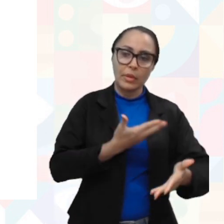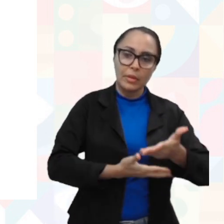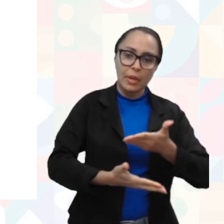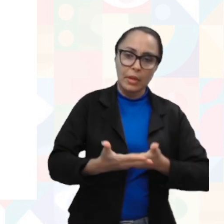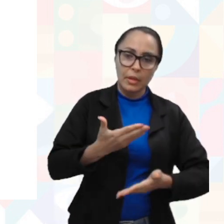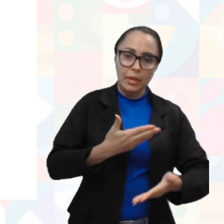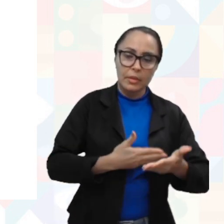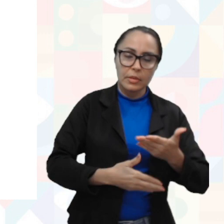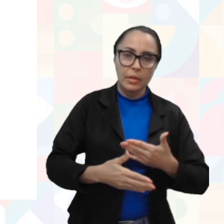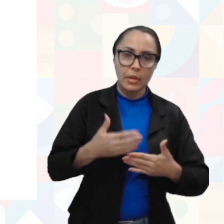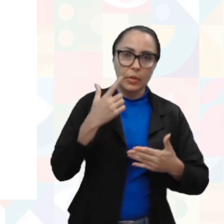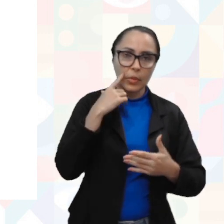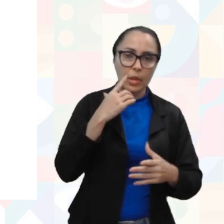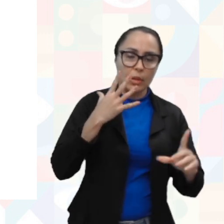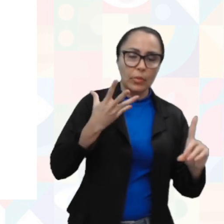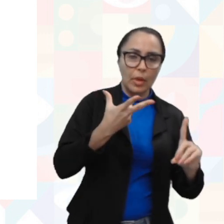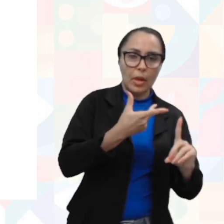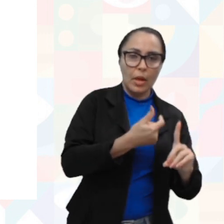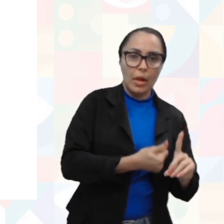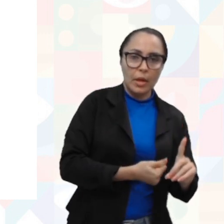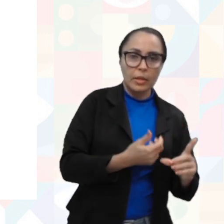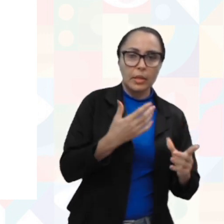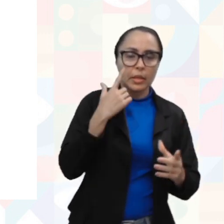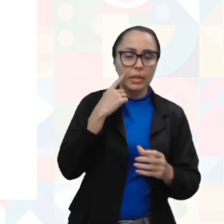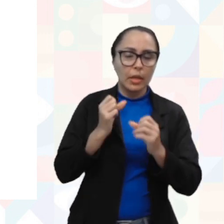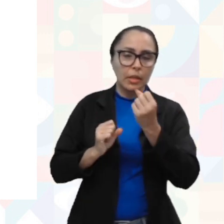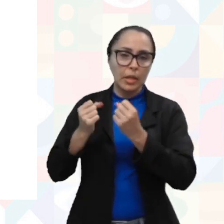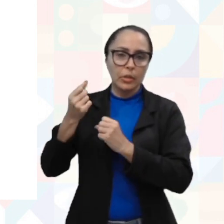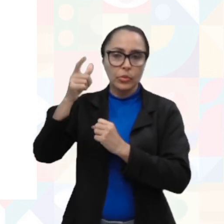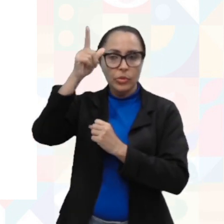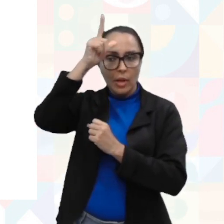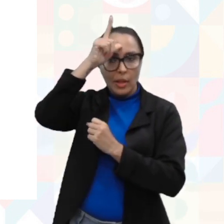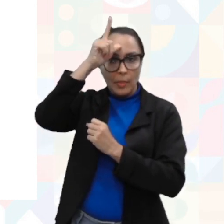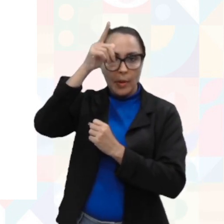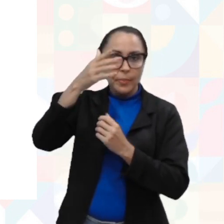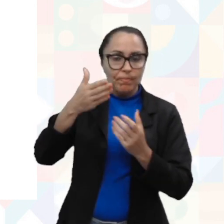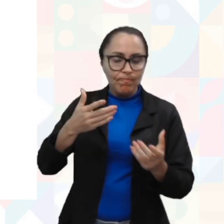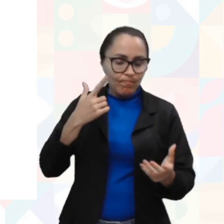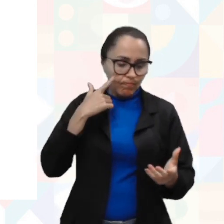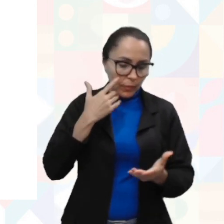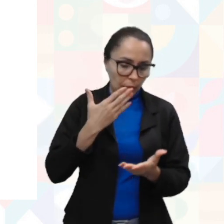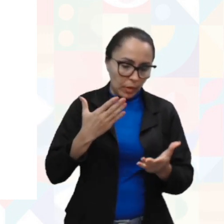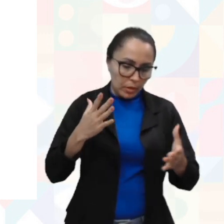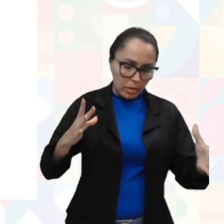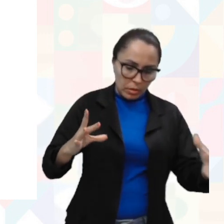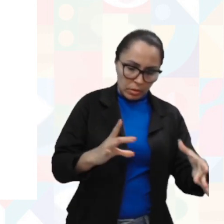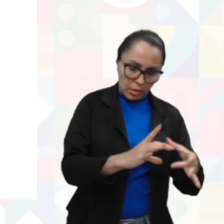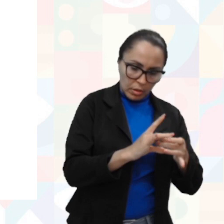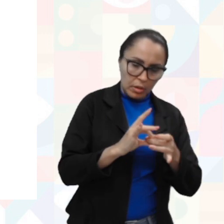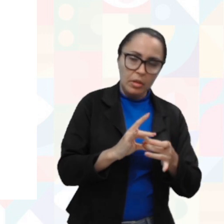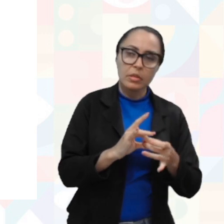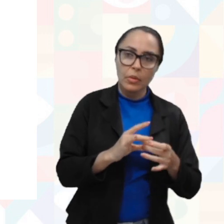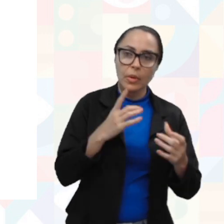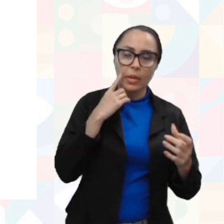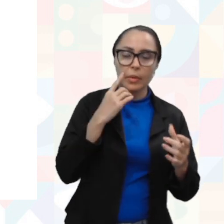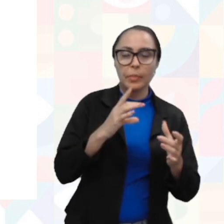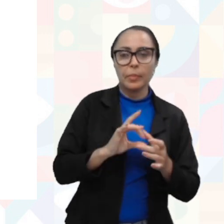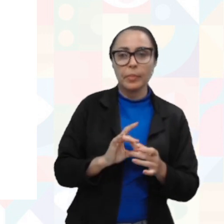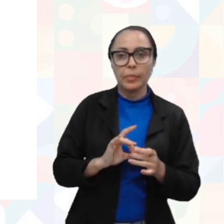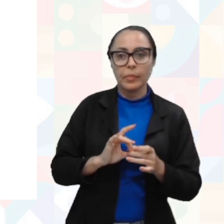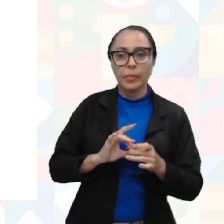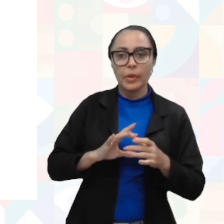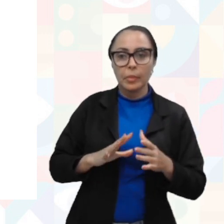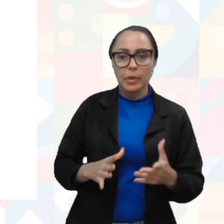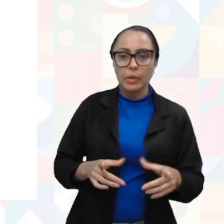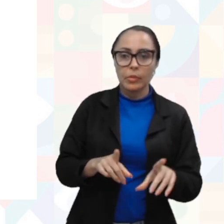entre as belas artes e a indústria alemã. Então, essa integração permitiu que o design gráfico e os